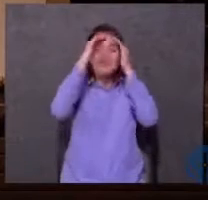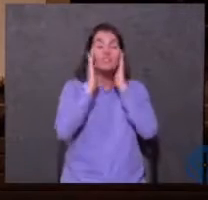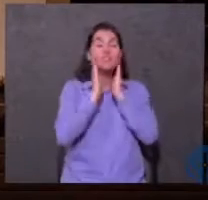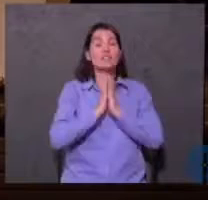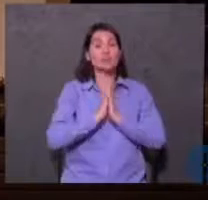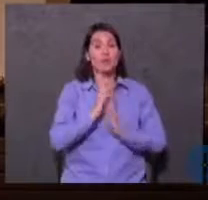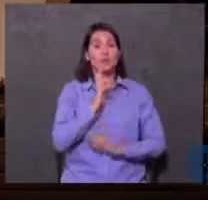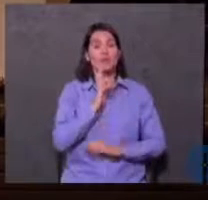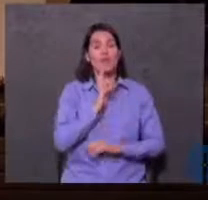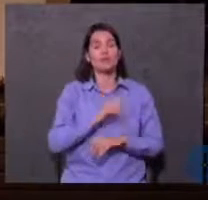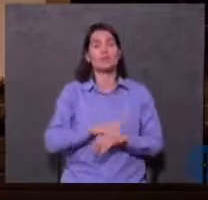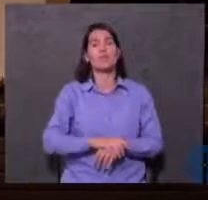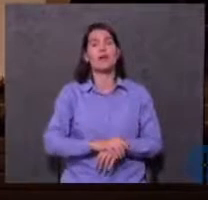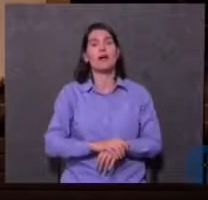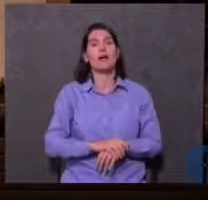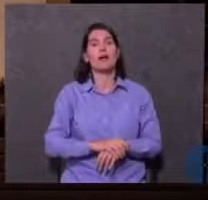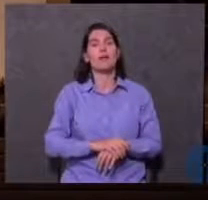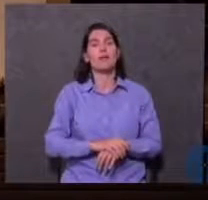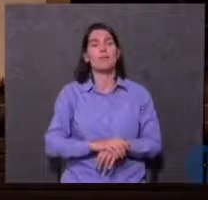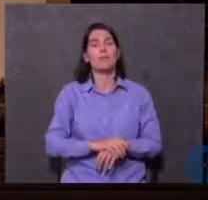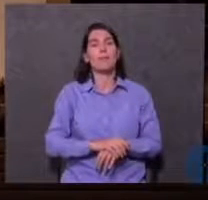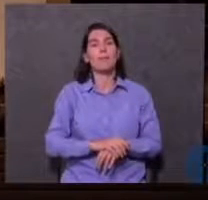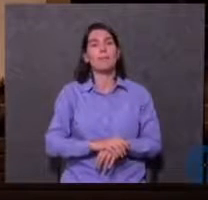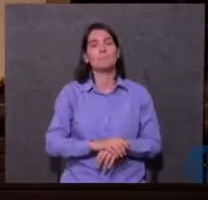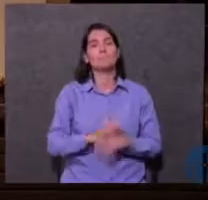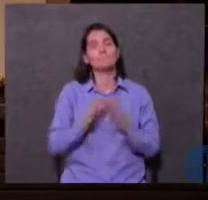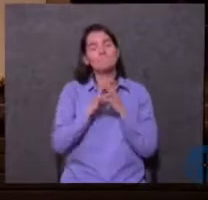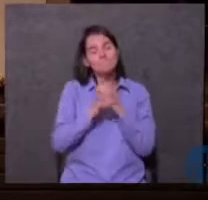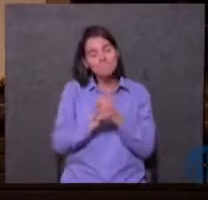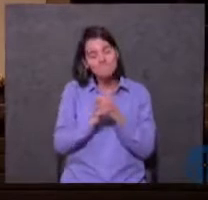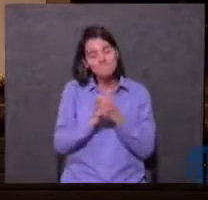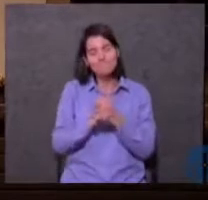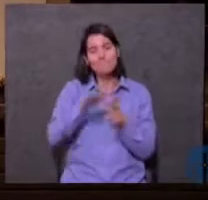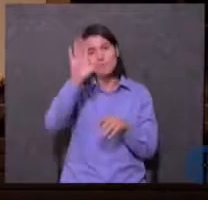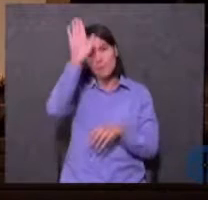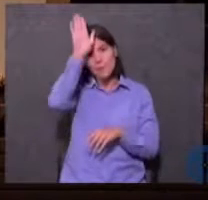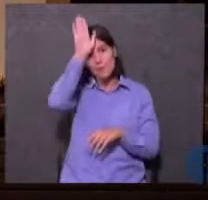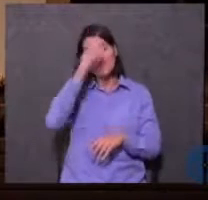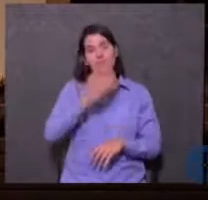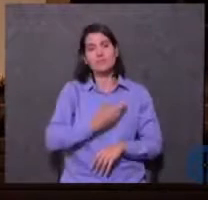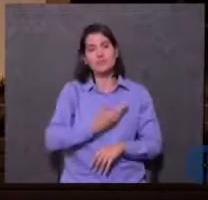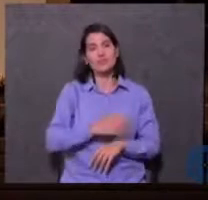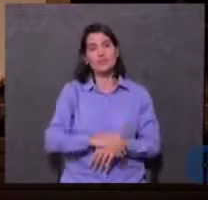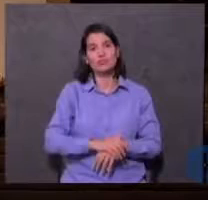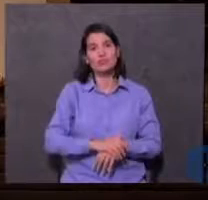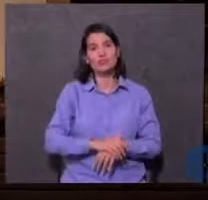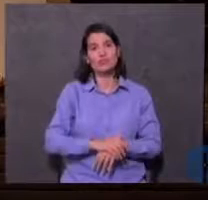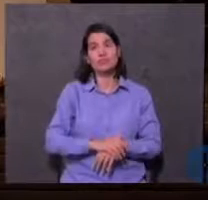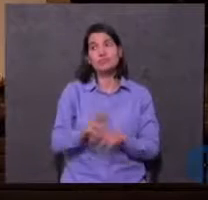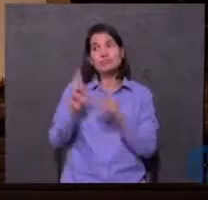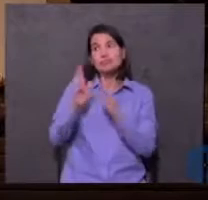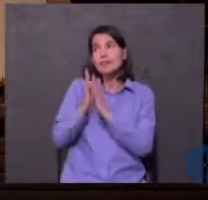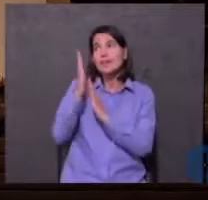unha oración pelo Papa Francisco para suplicar ao bon Deus a súa pronta recuperación.